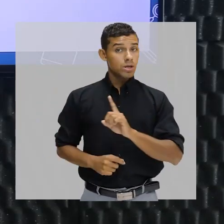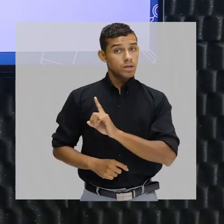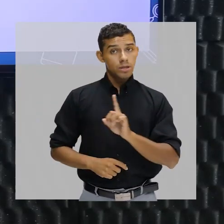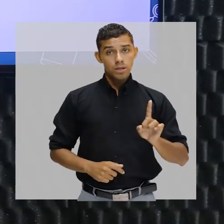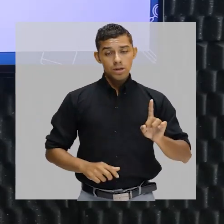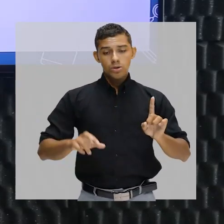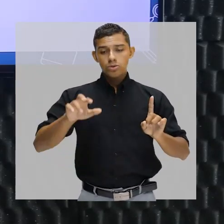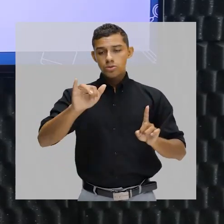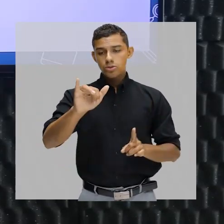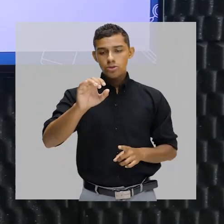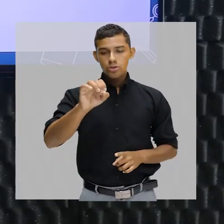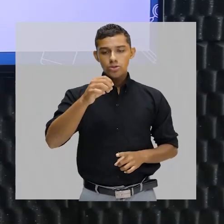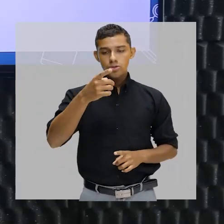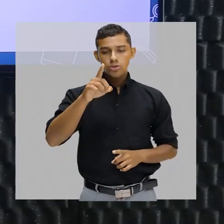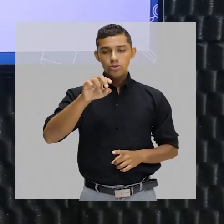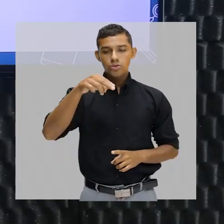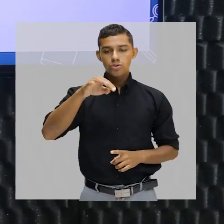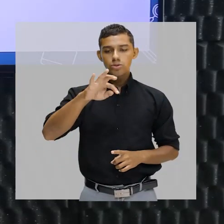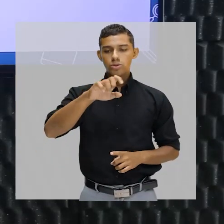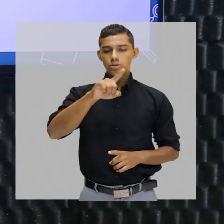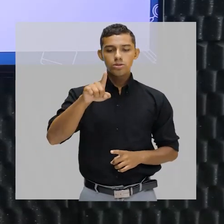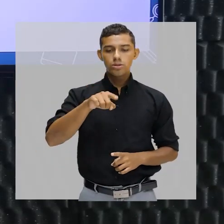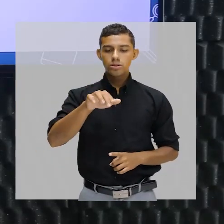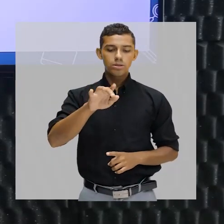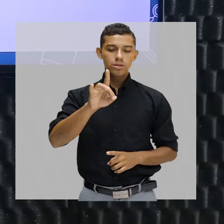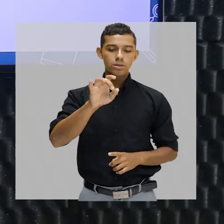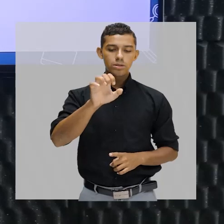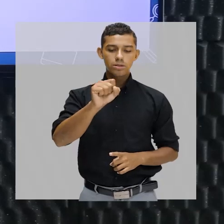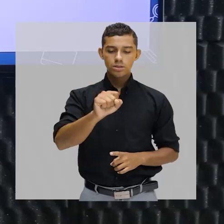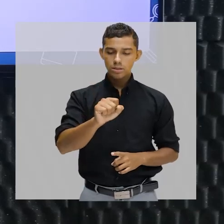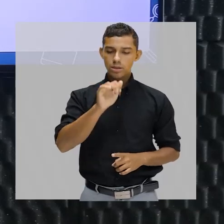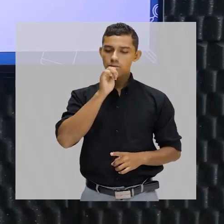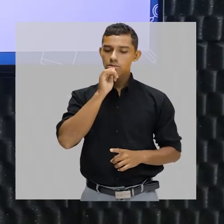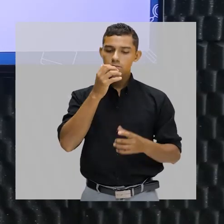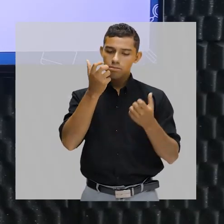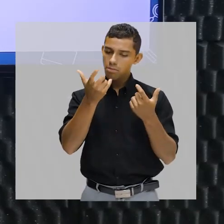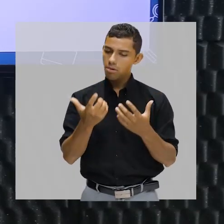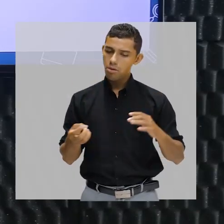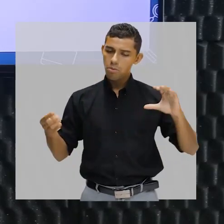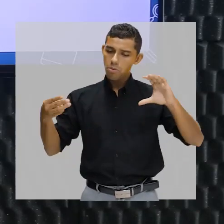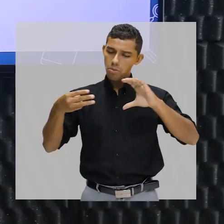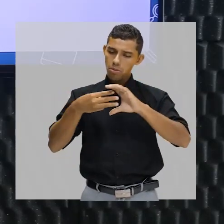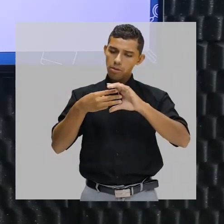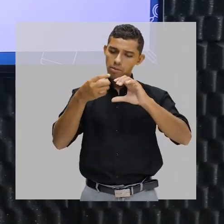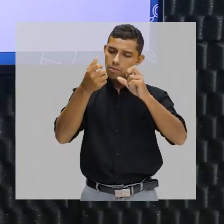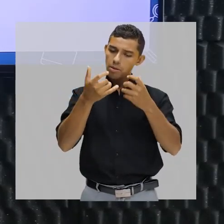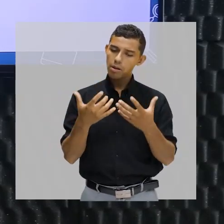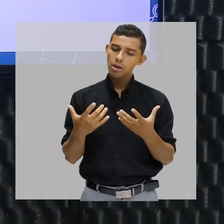ionizante, é, né? E uma célula exposta a ela.